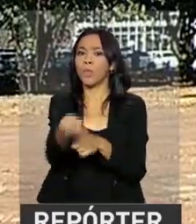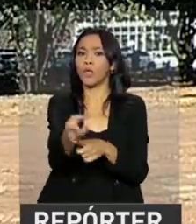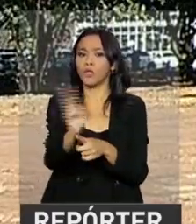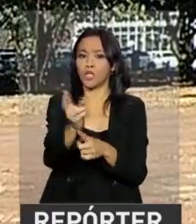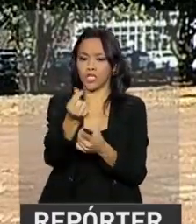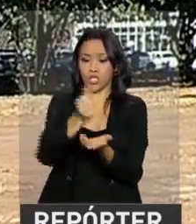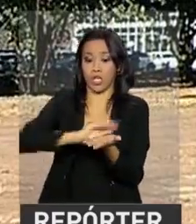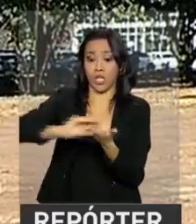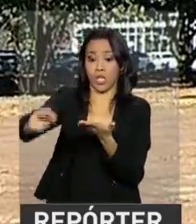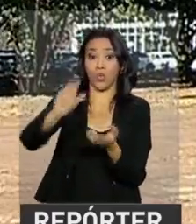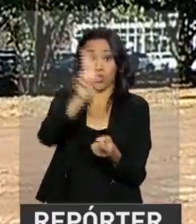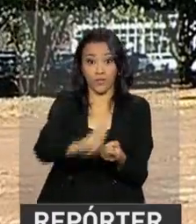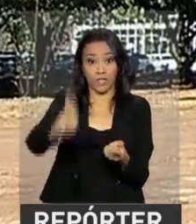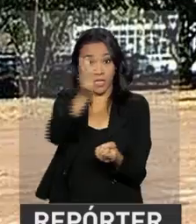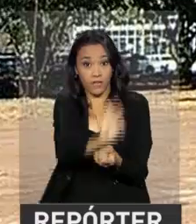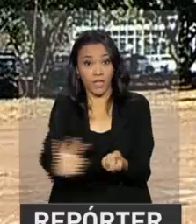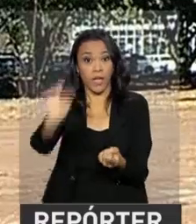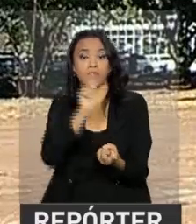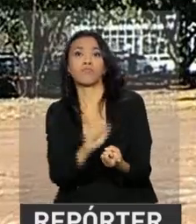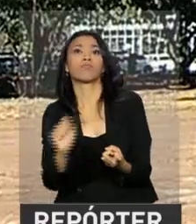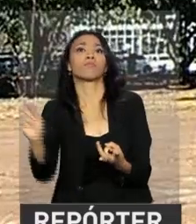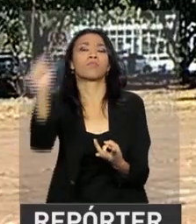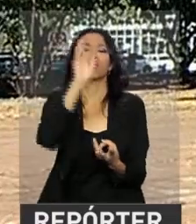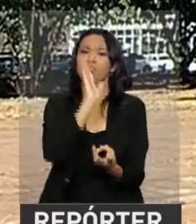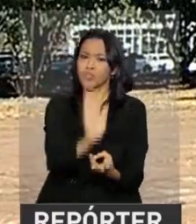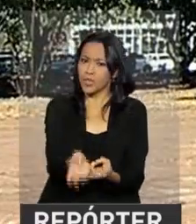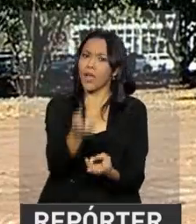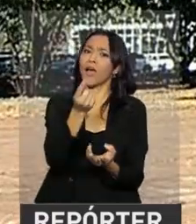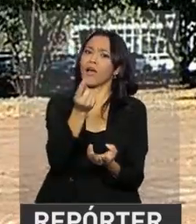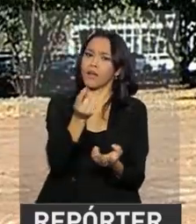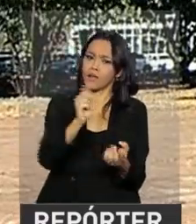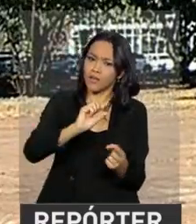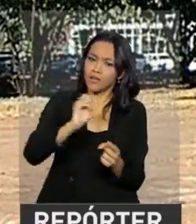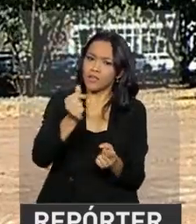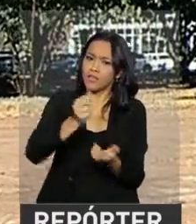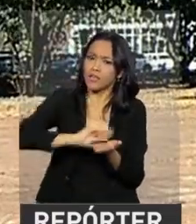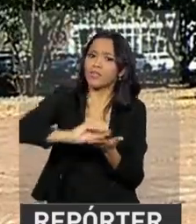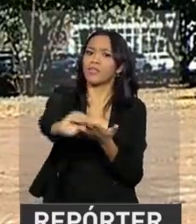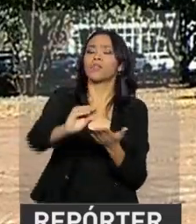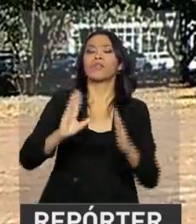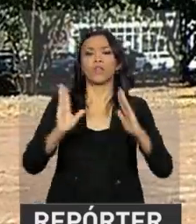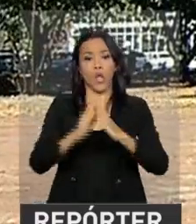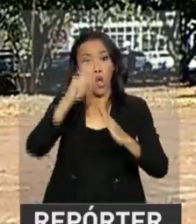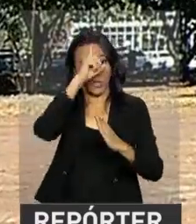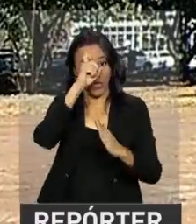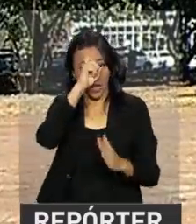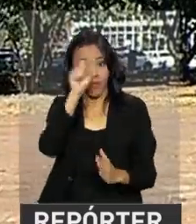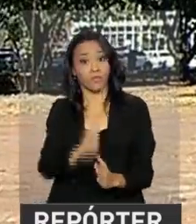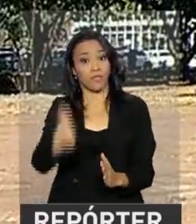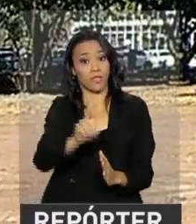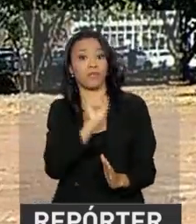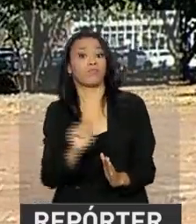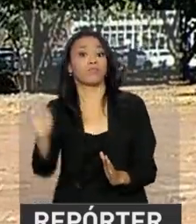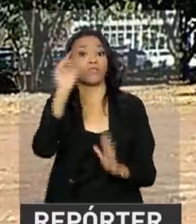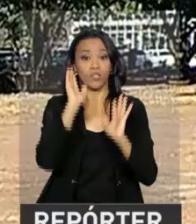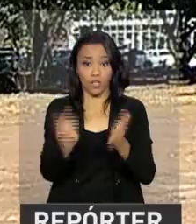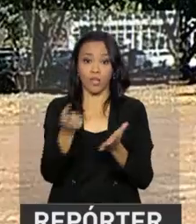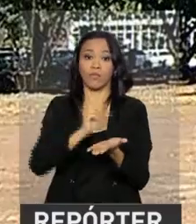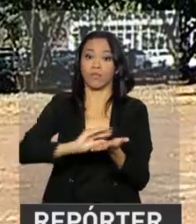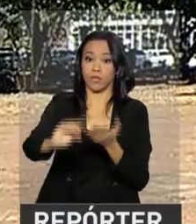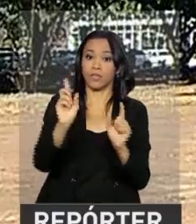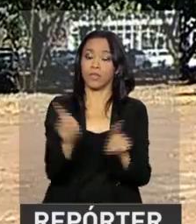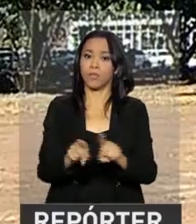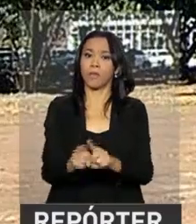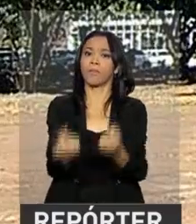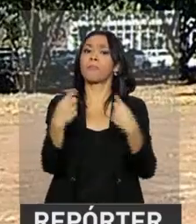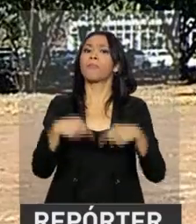para universidades federais, já incluindo os repasses feitos para os hospitais universitários. Já a Rede Federal